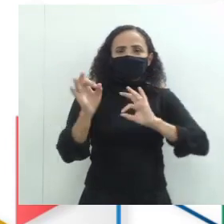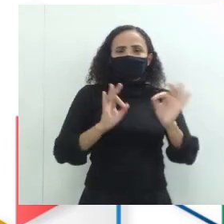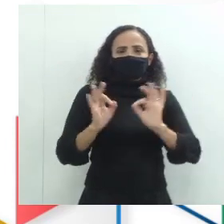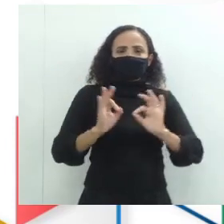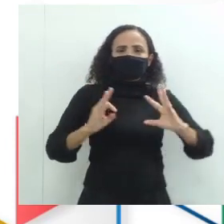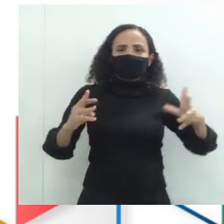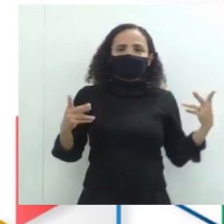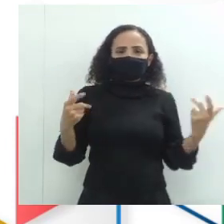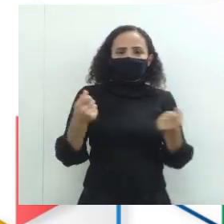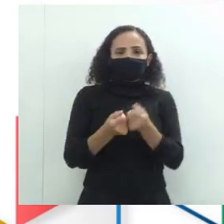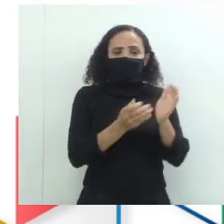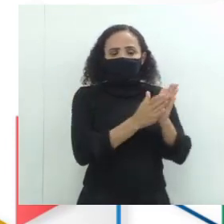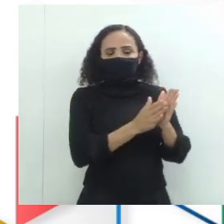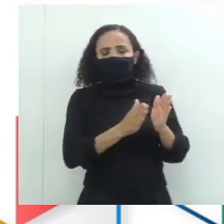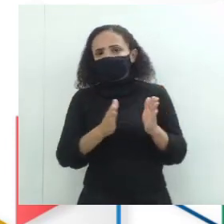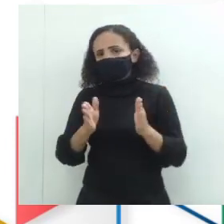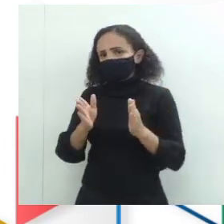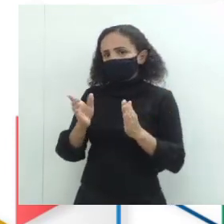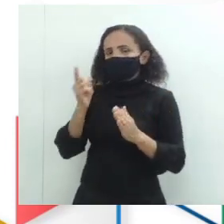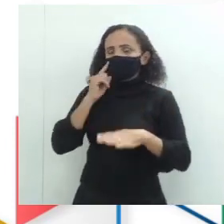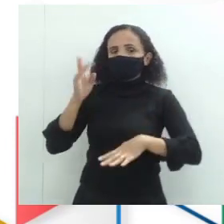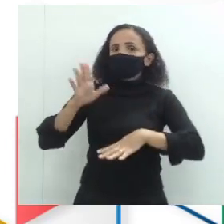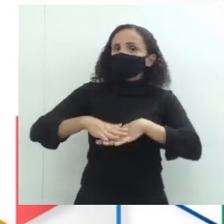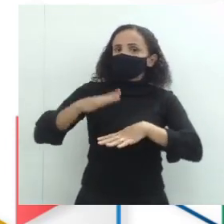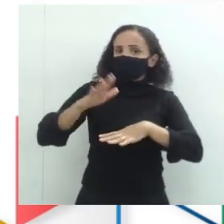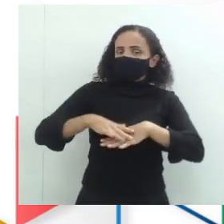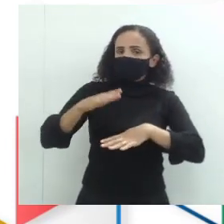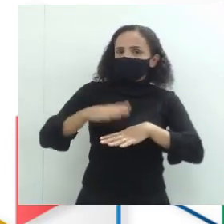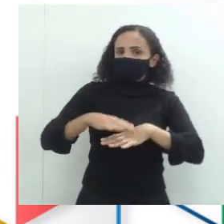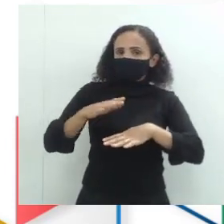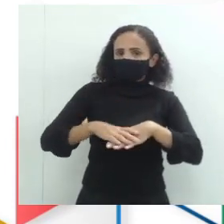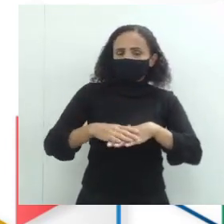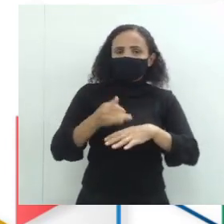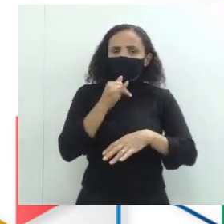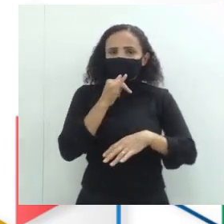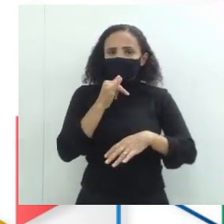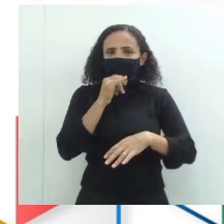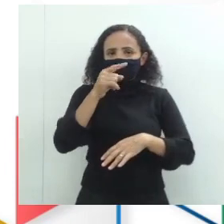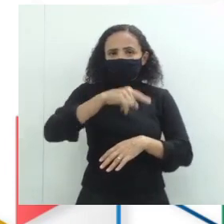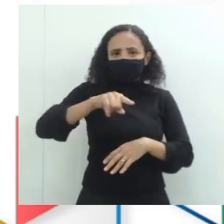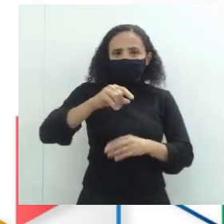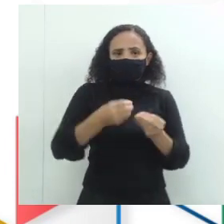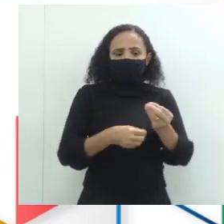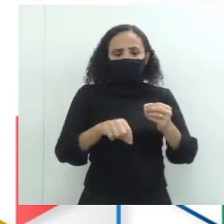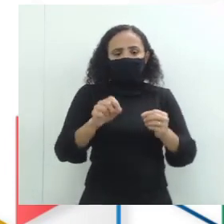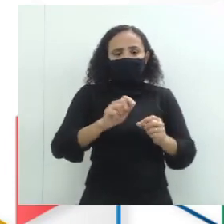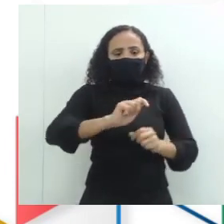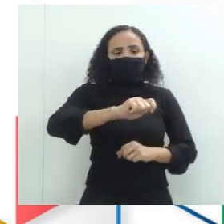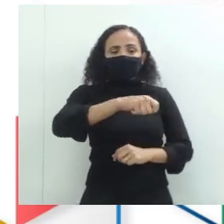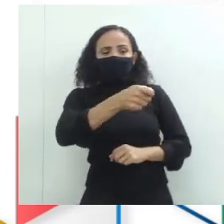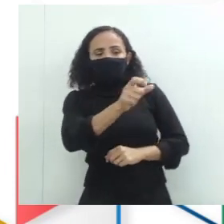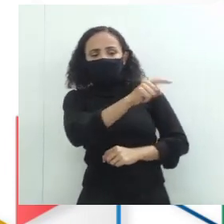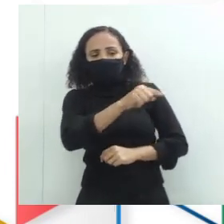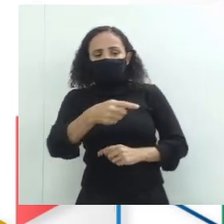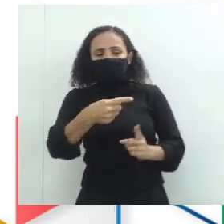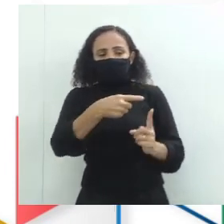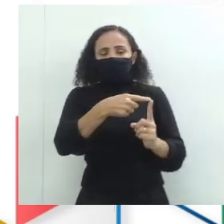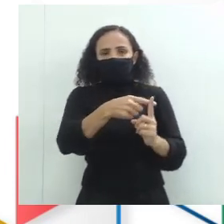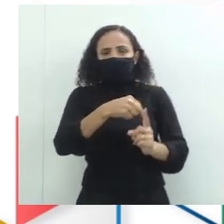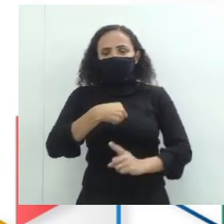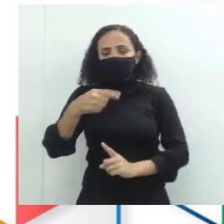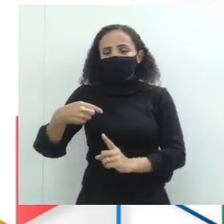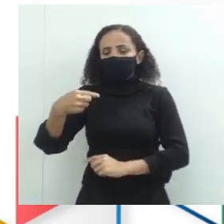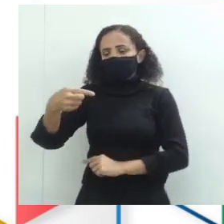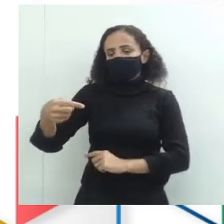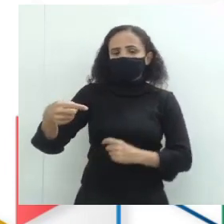devia mais do que eu tenho, tá? Em matemática a gente fala assim, ó, dá-se o sinal do maior, o maior é menos